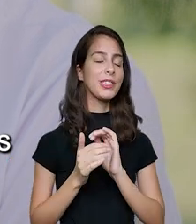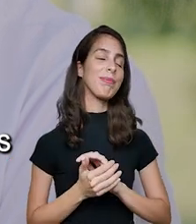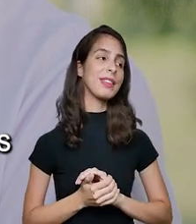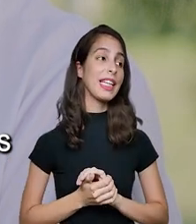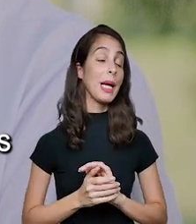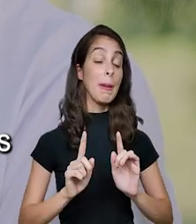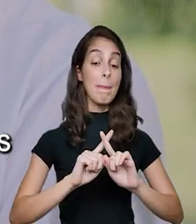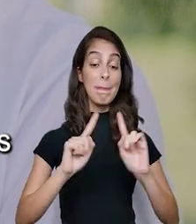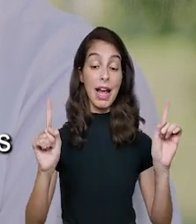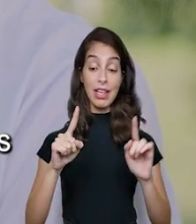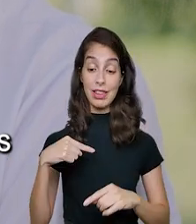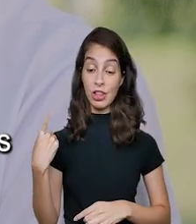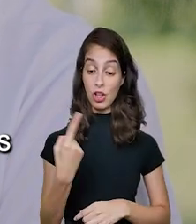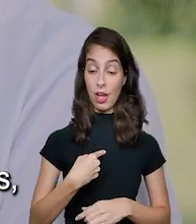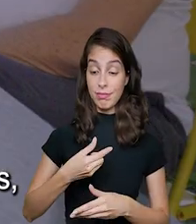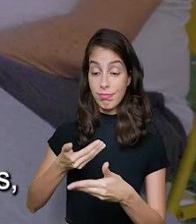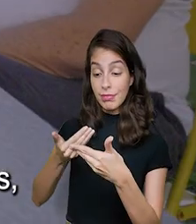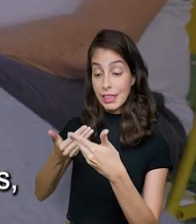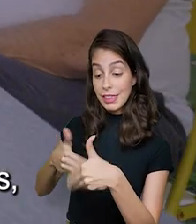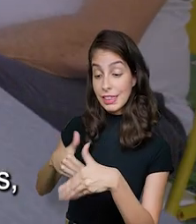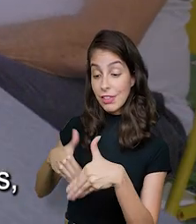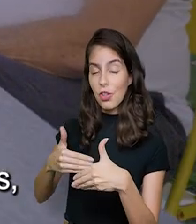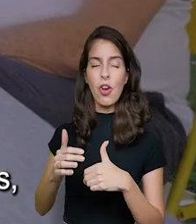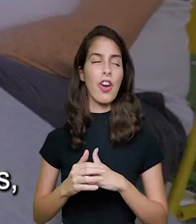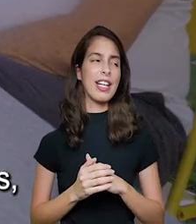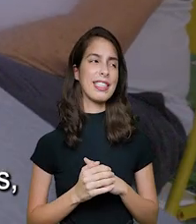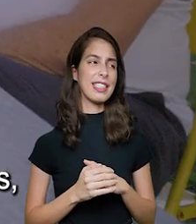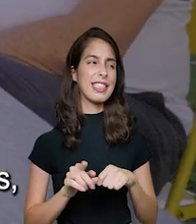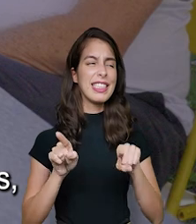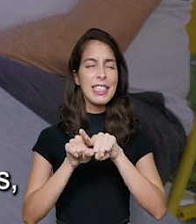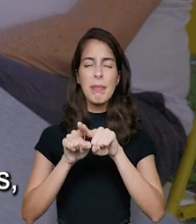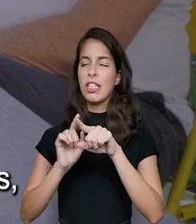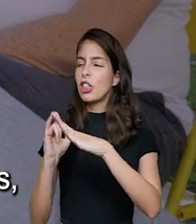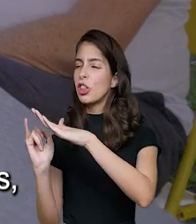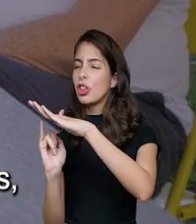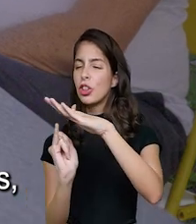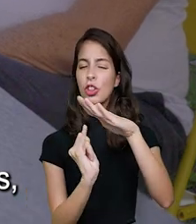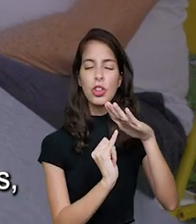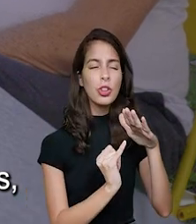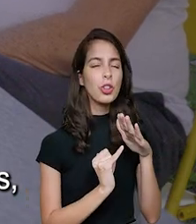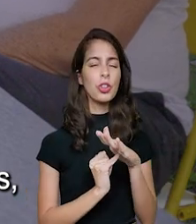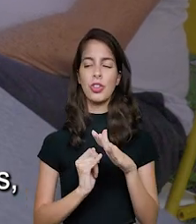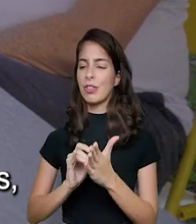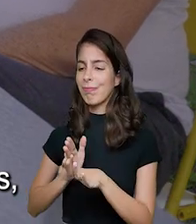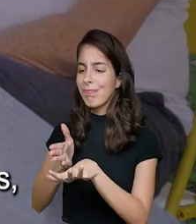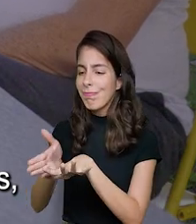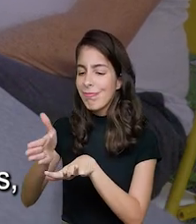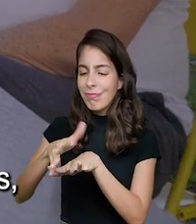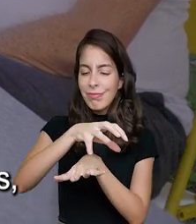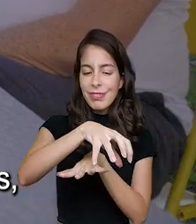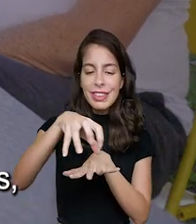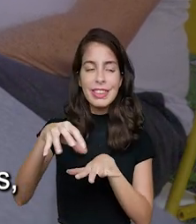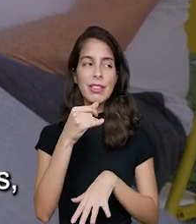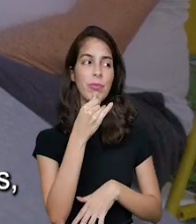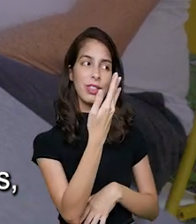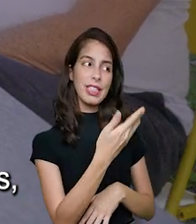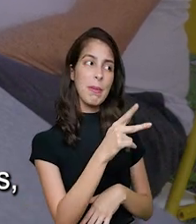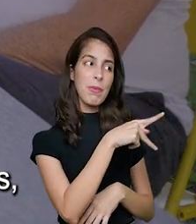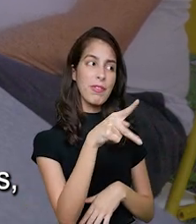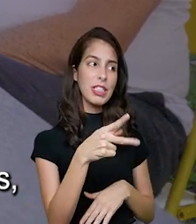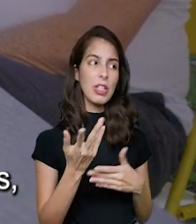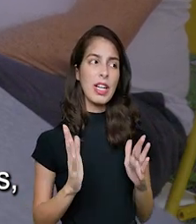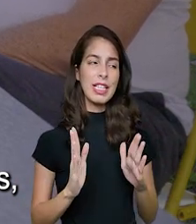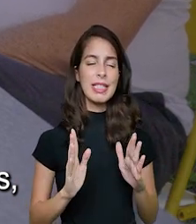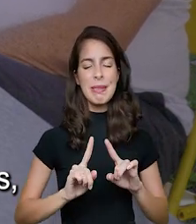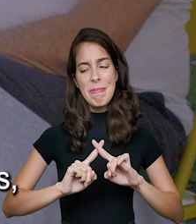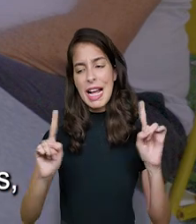servidores acredito né que as outras instituições né como você como professora eh não importa a instituição